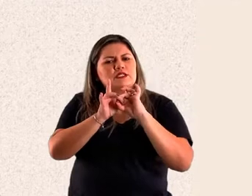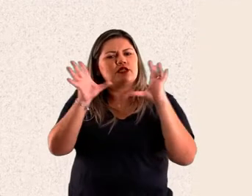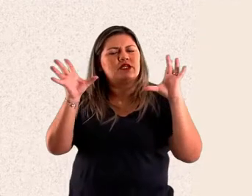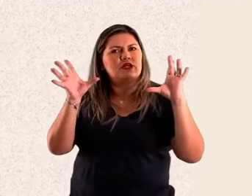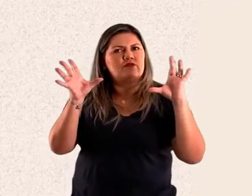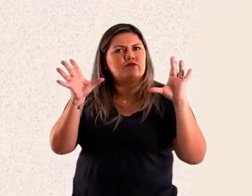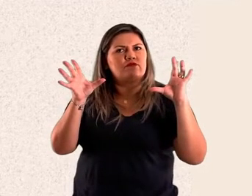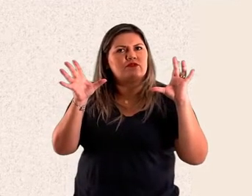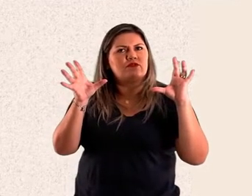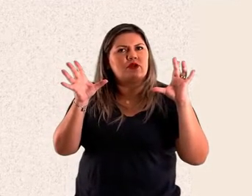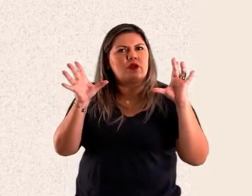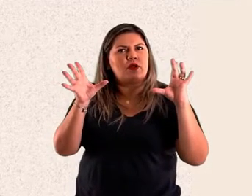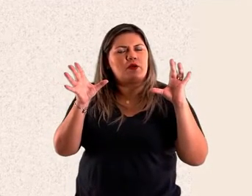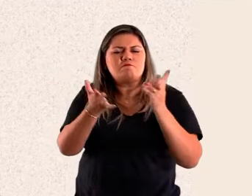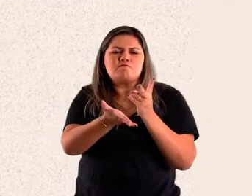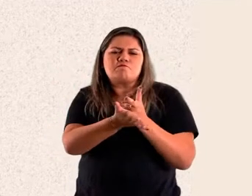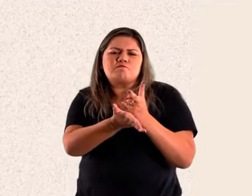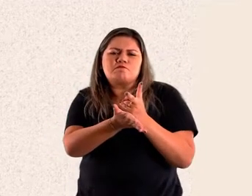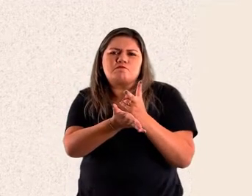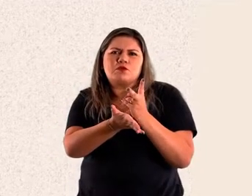o e permanente